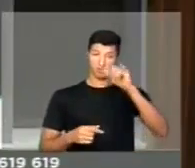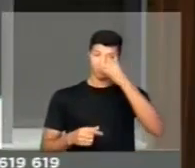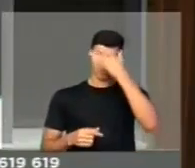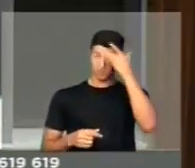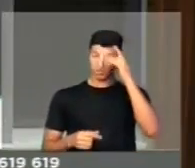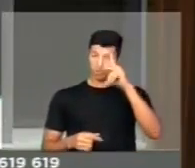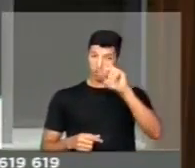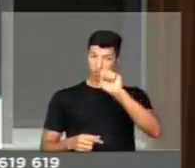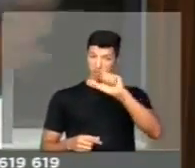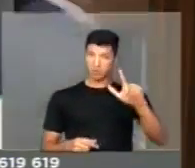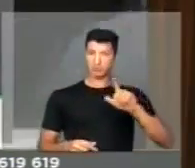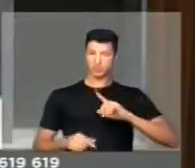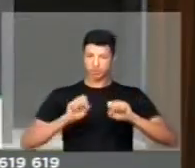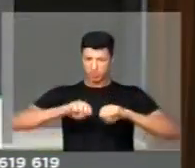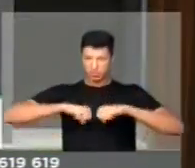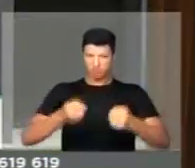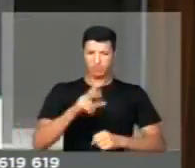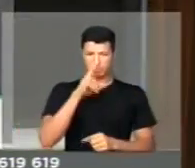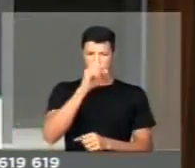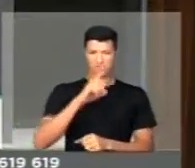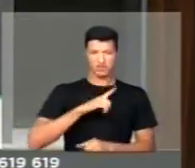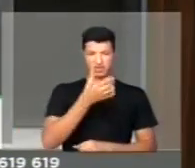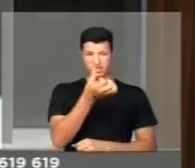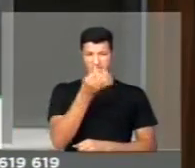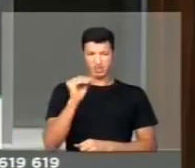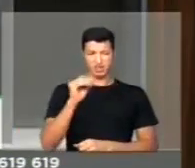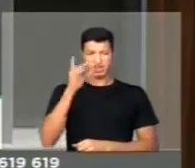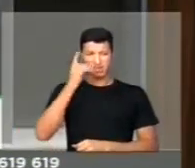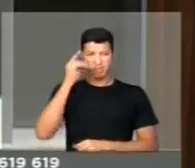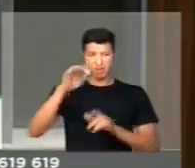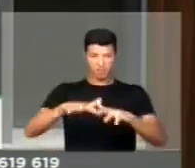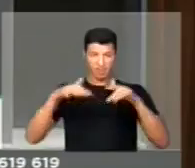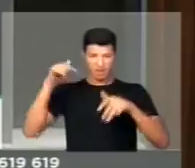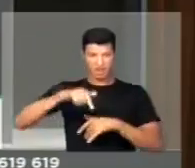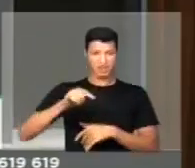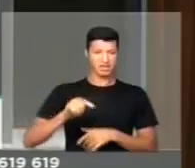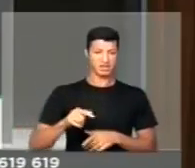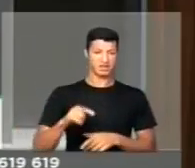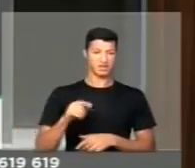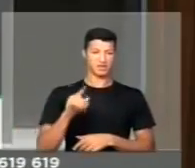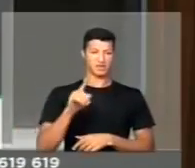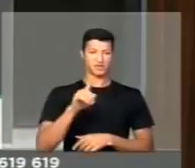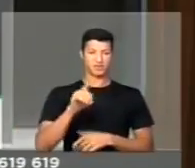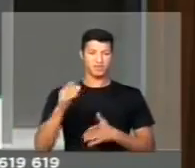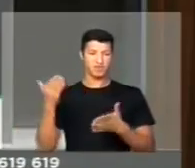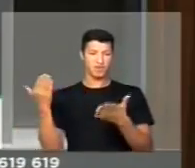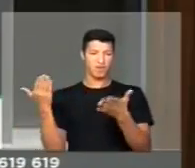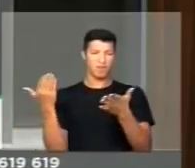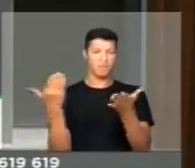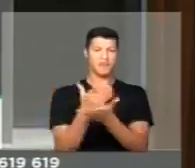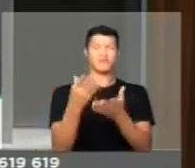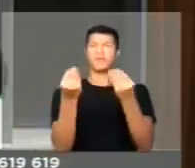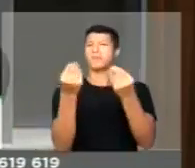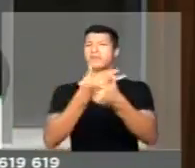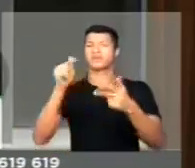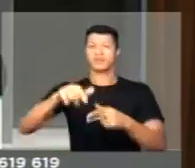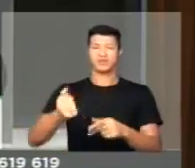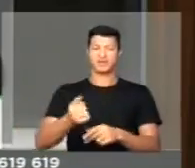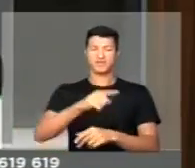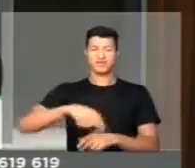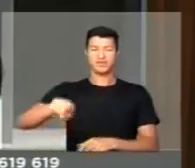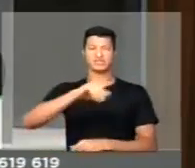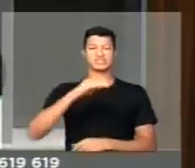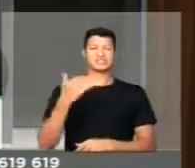tivesse força mesmo, tivesse 60 deputados no plenário, entende? Não ia passar um montão de coisa aqui, porque a gente ia dar